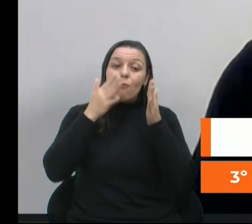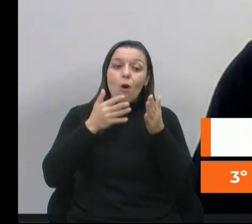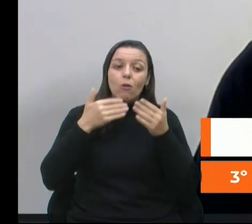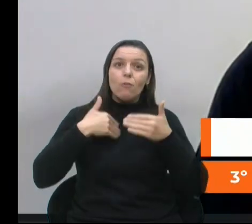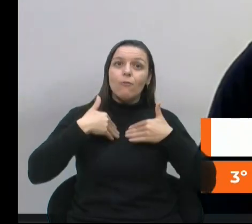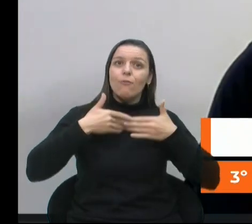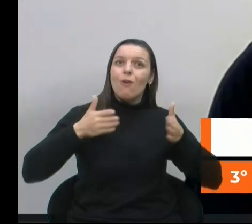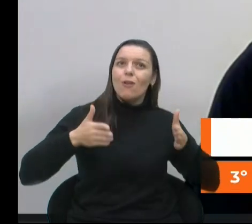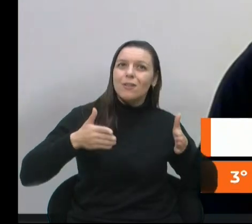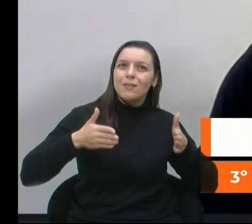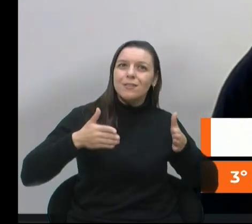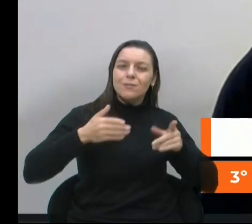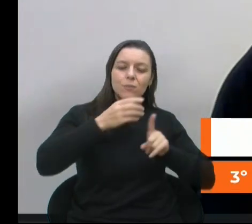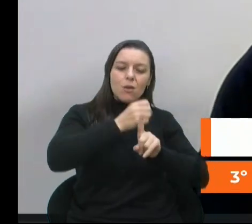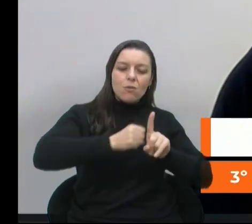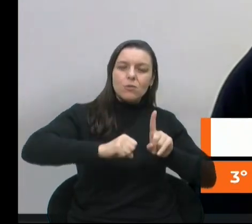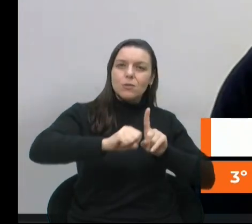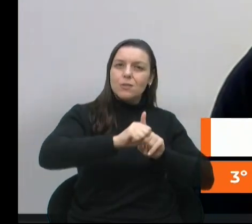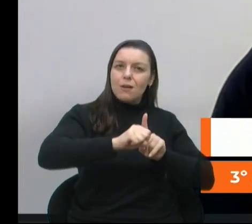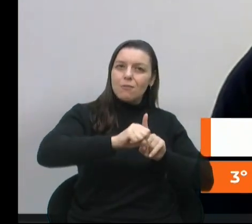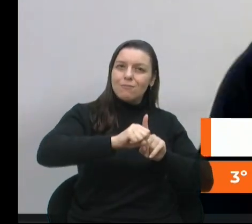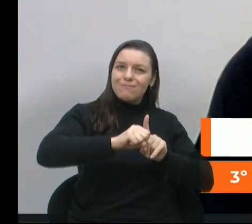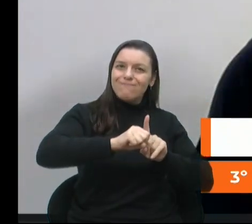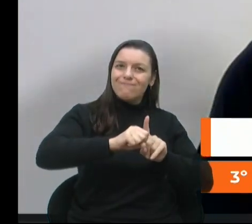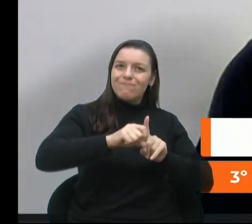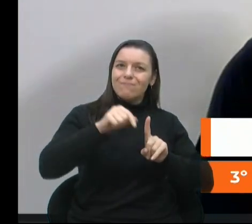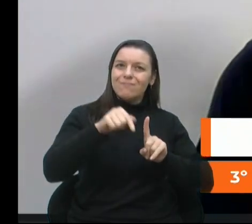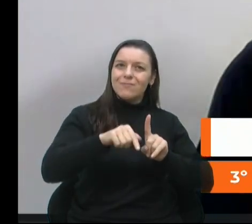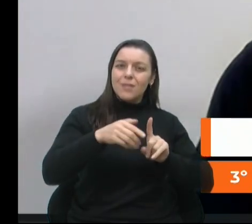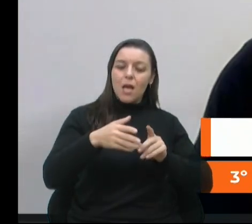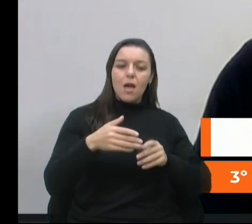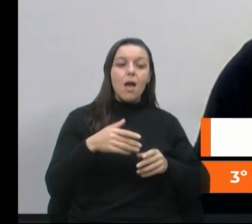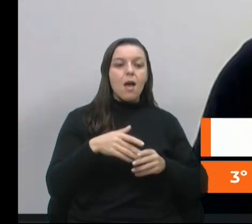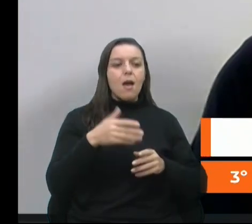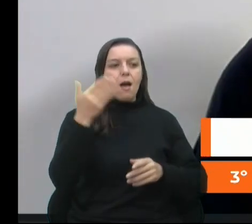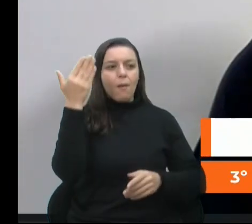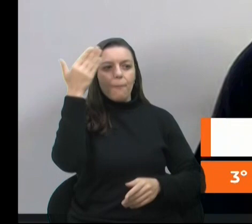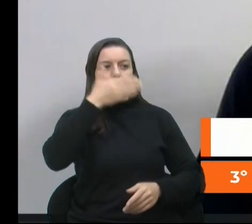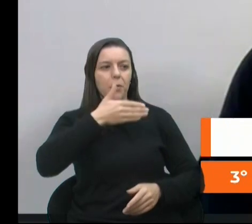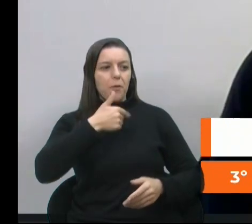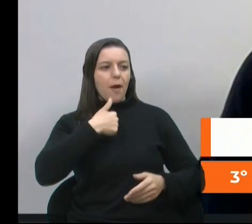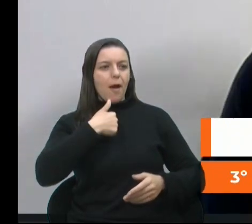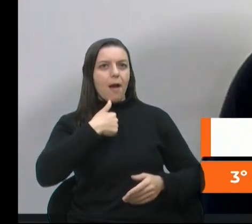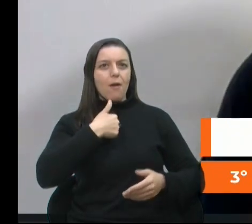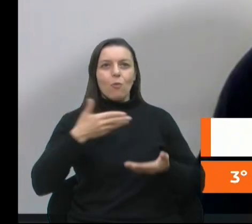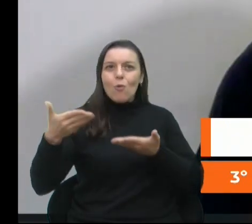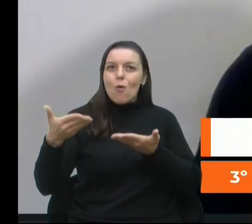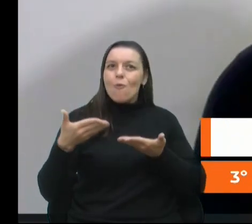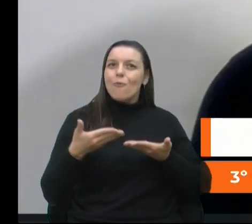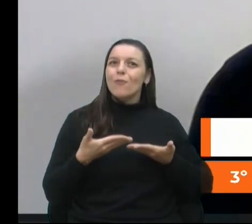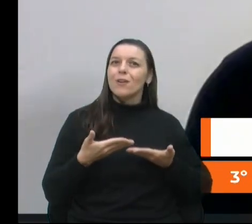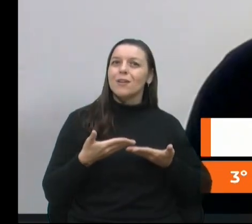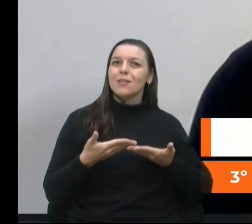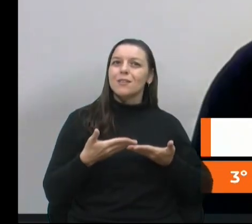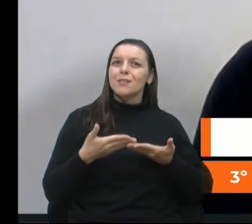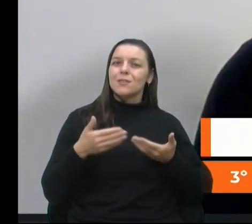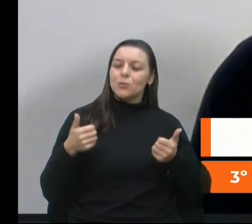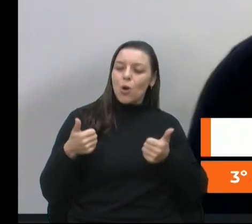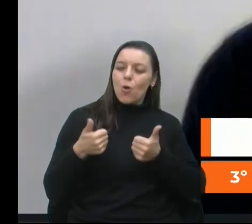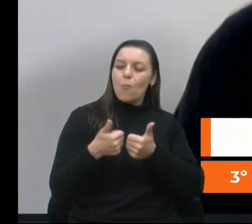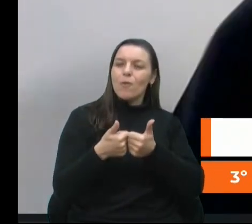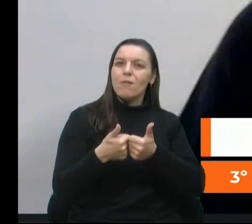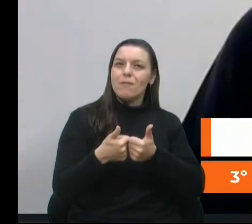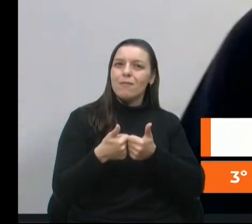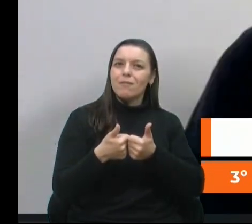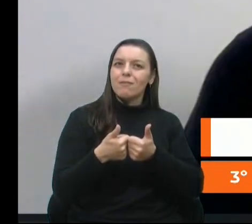para fora. O foco são os outros. É a aprovação dos outros, é o convite dos outros, é a companhia dos